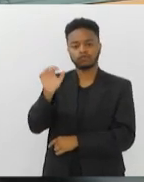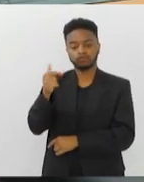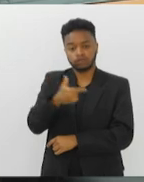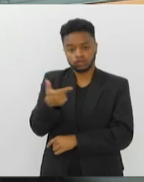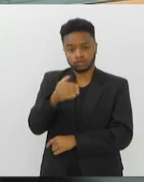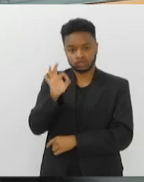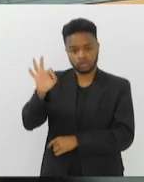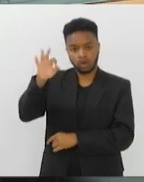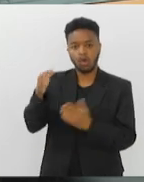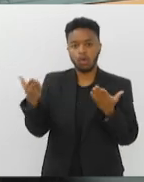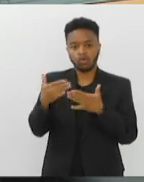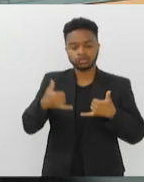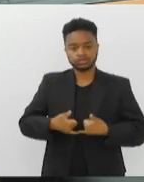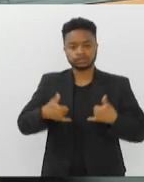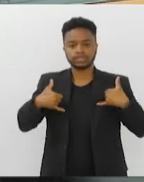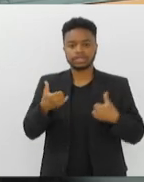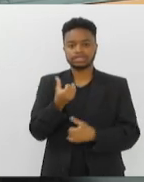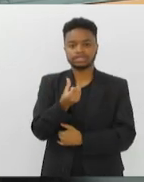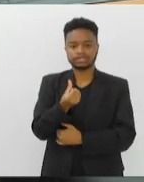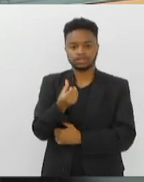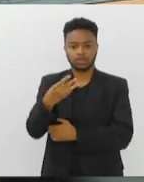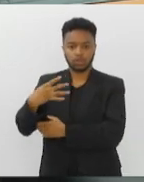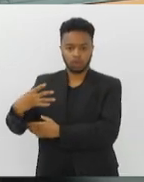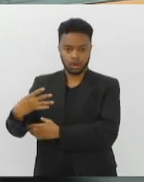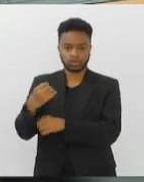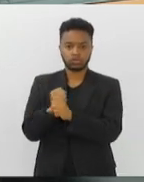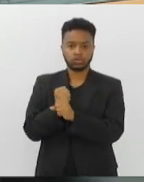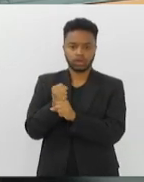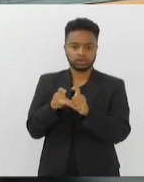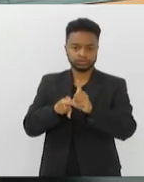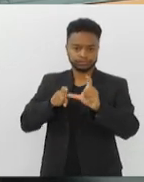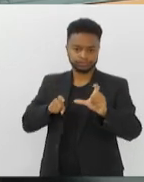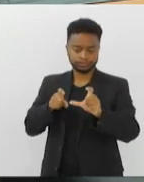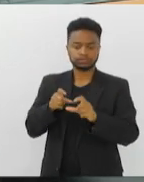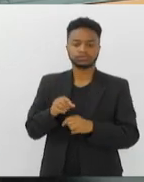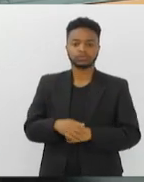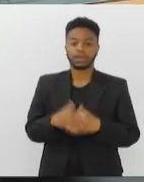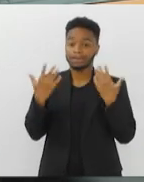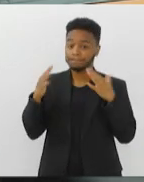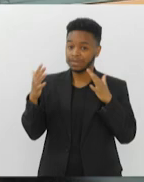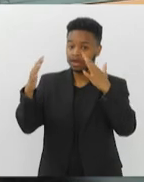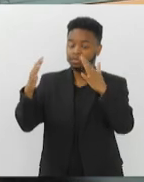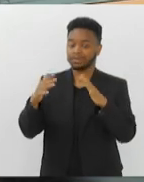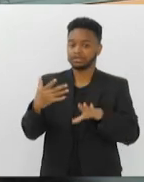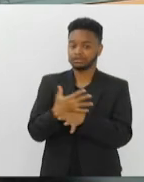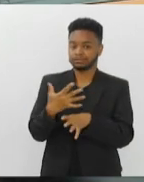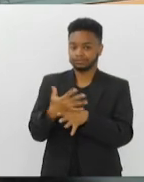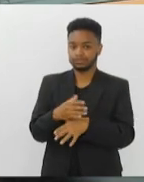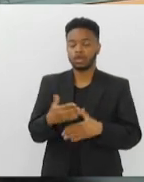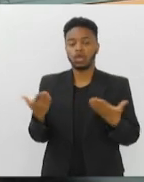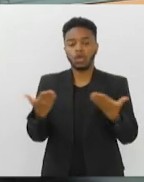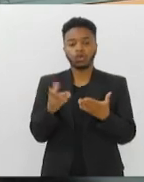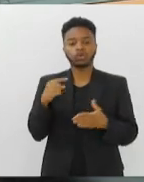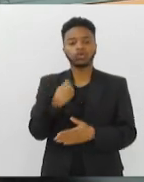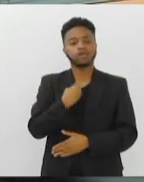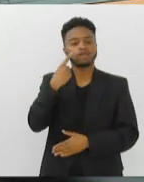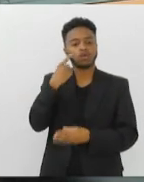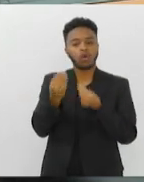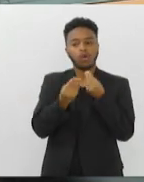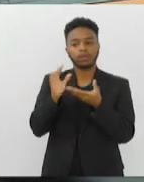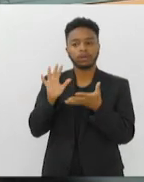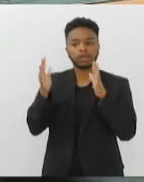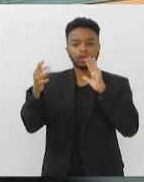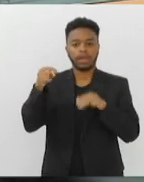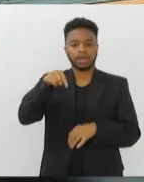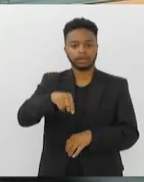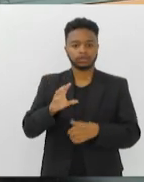Paracambi, que está completando 64 anos de emancipação. Parabéns a Paracambi. Vamos ver agora como está o tempo aqui